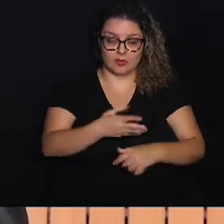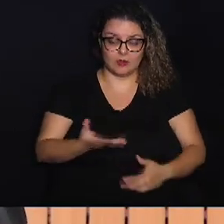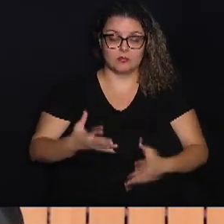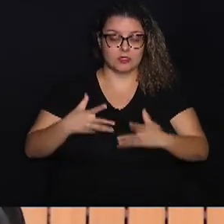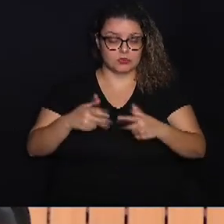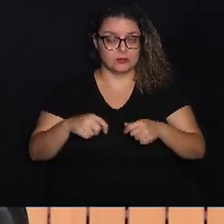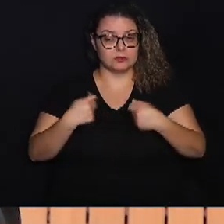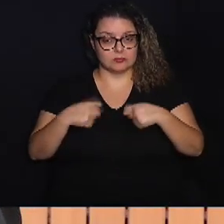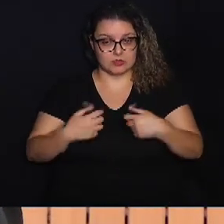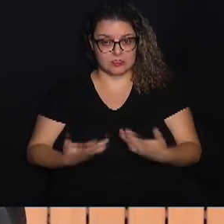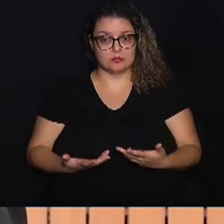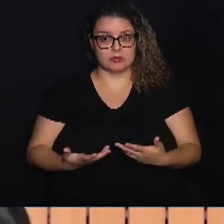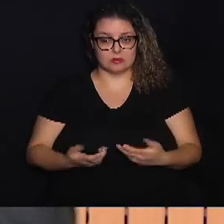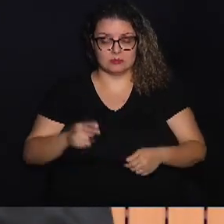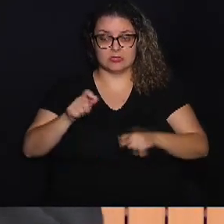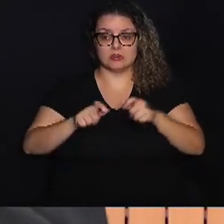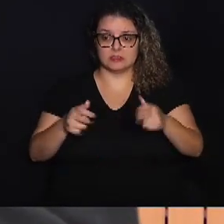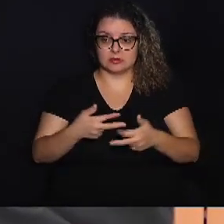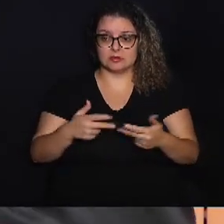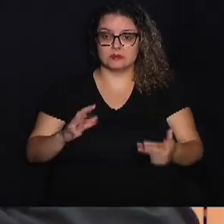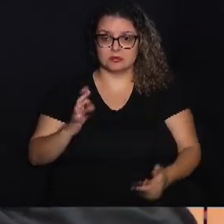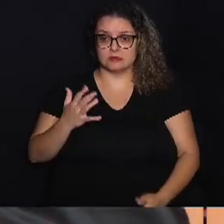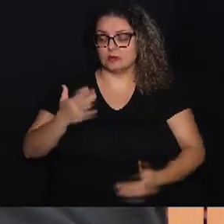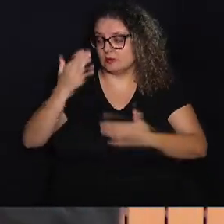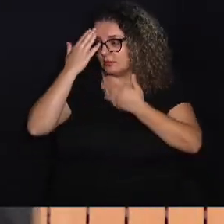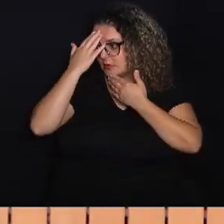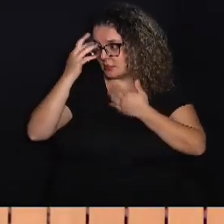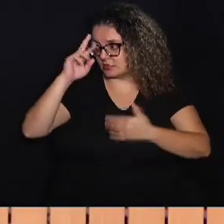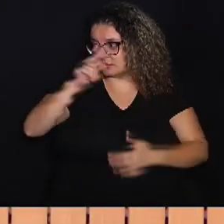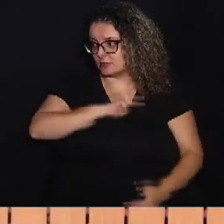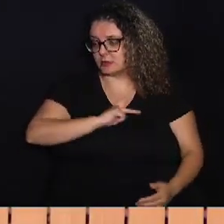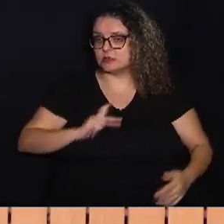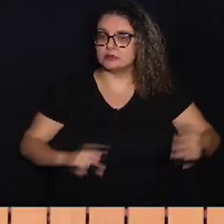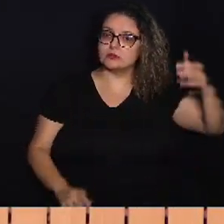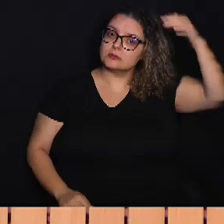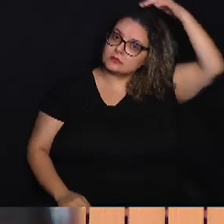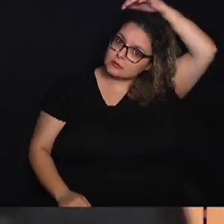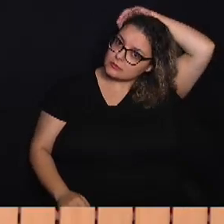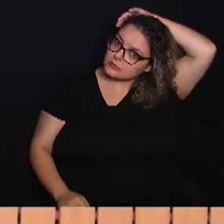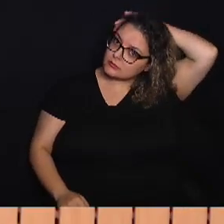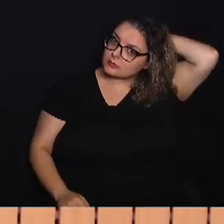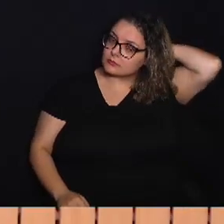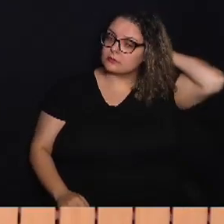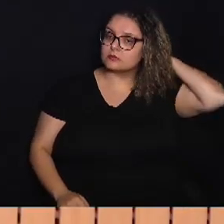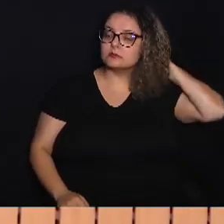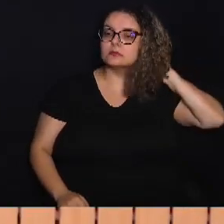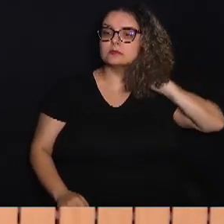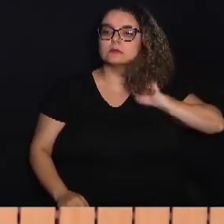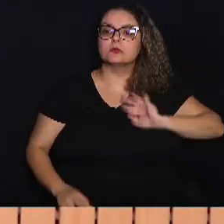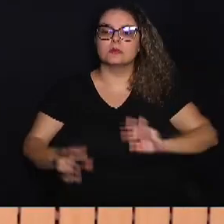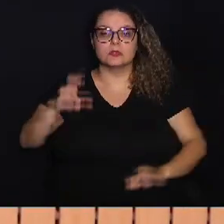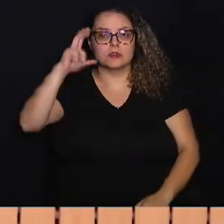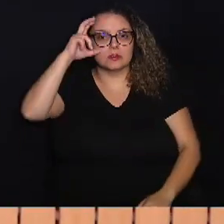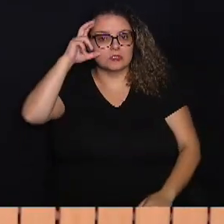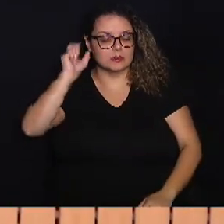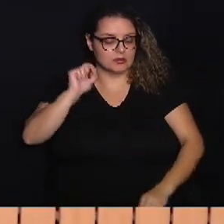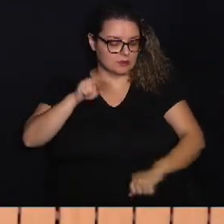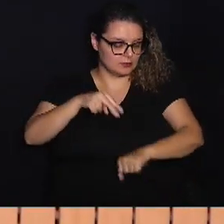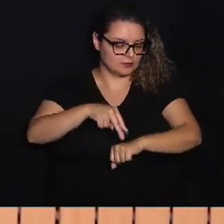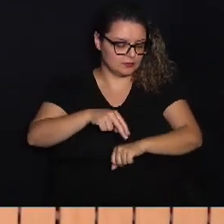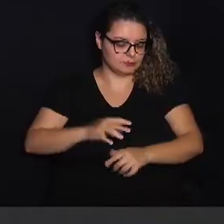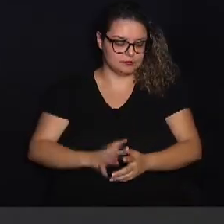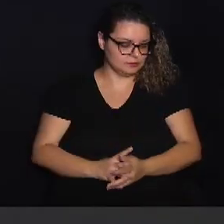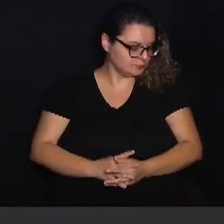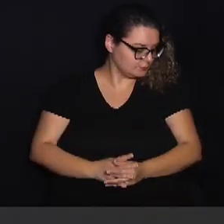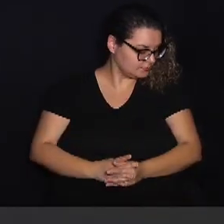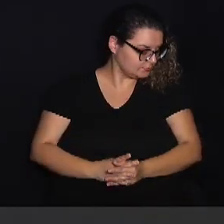for necessário para que essa situação se resolva Muito obrigado Presidente Obrigado Vereador Carlos cabel Qual o próximo inscrito